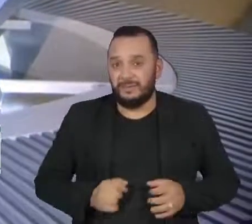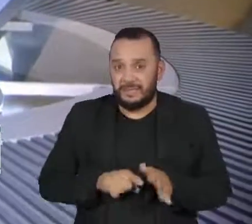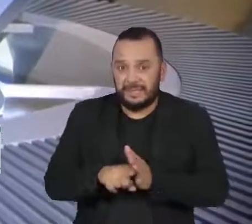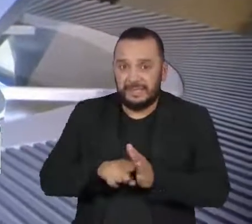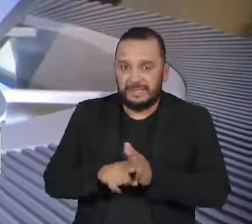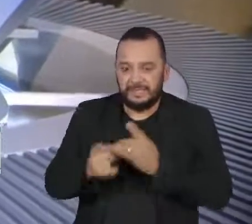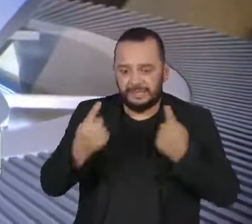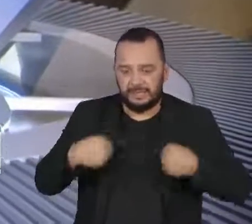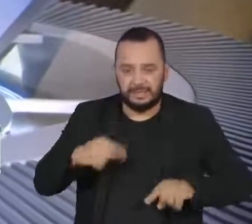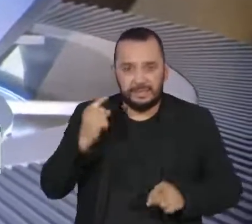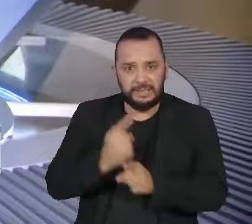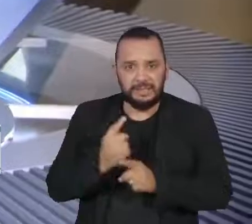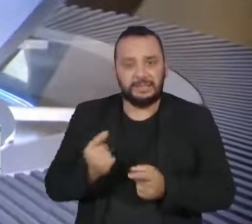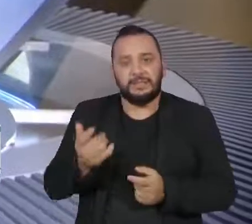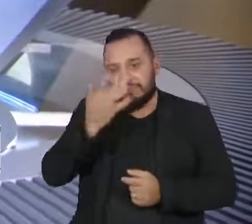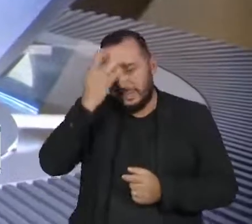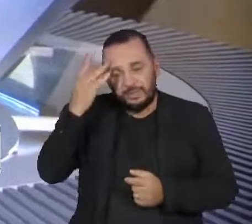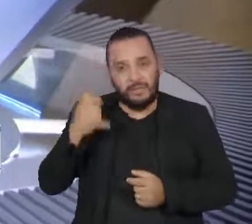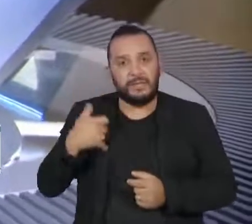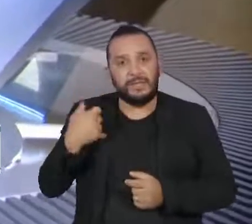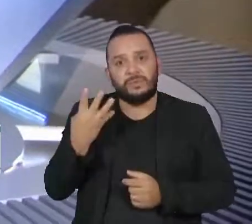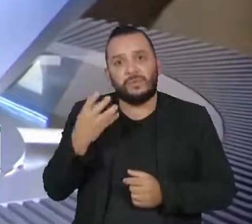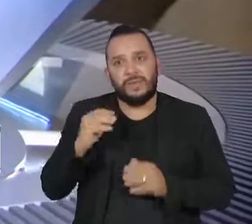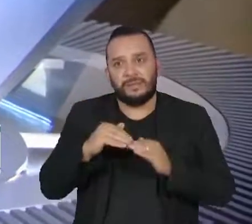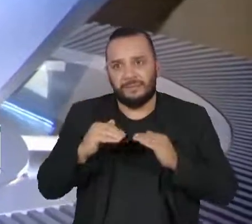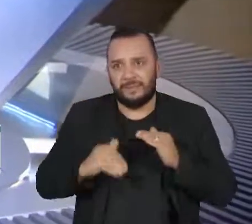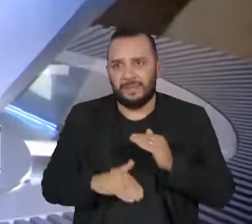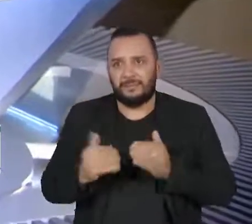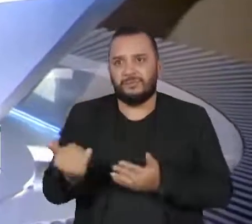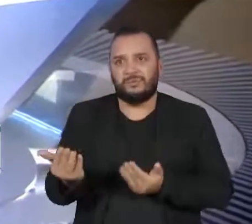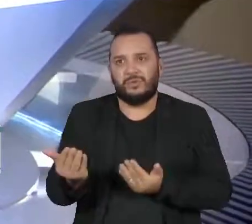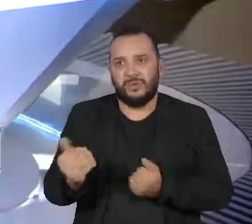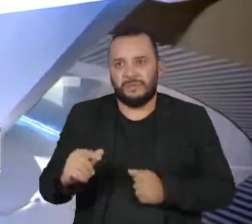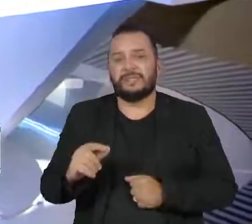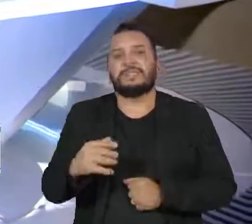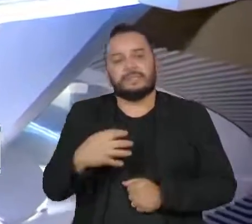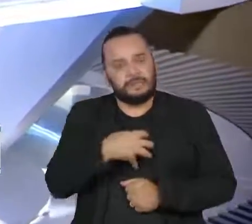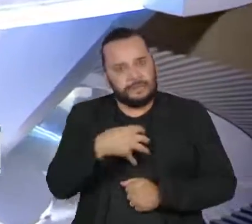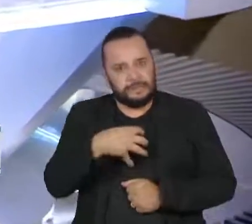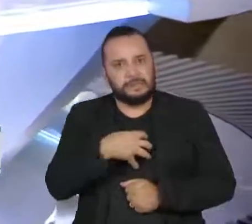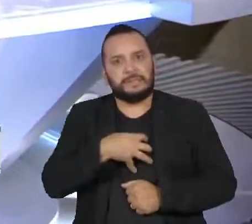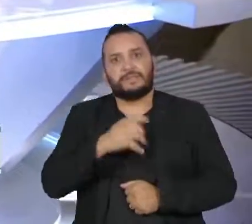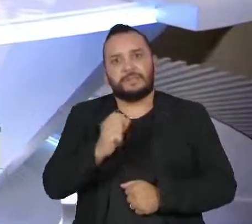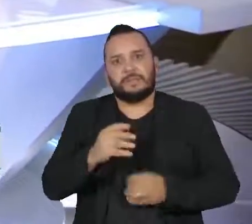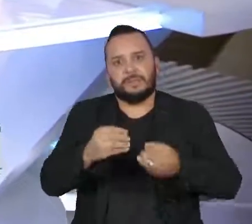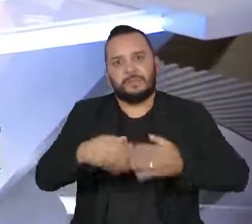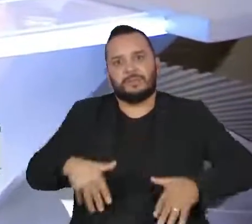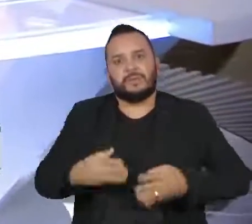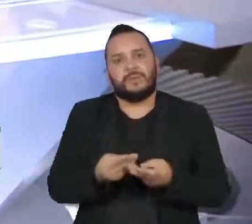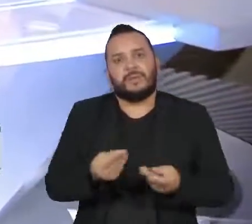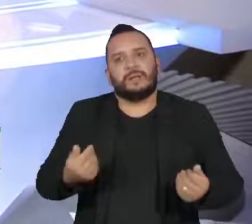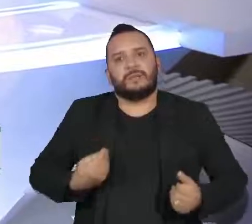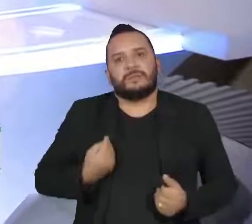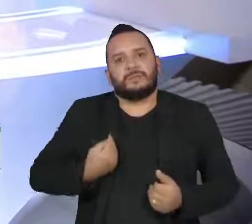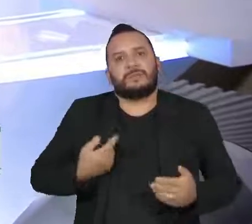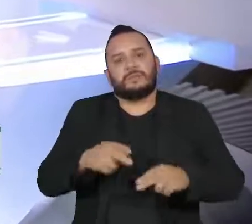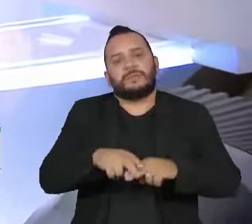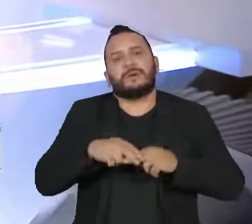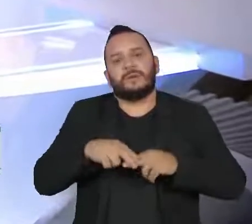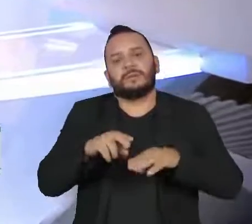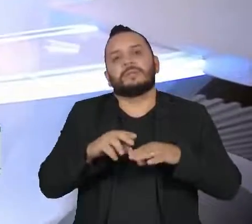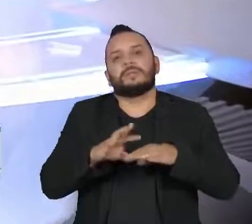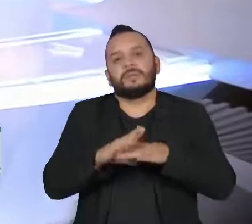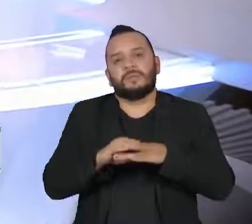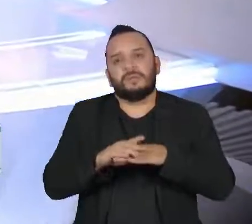em pacientes jovens com menos de 40 anos que sentem muitos impactos na qualidade de vida por causa da doença. Pois